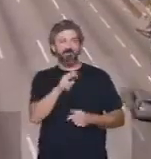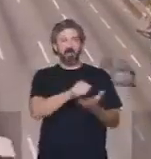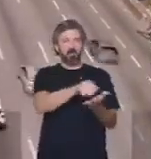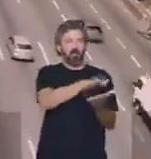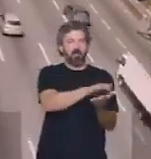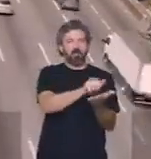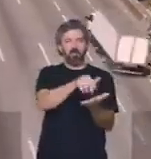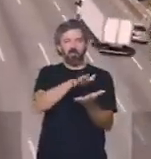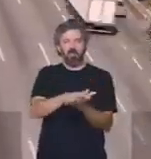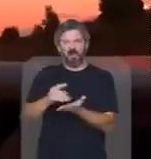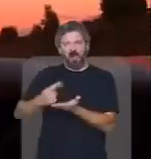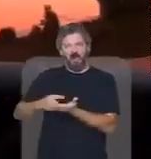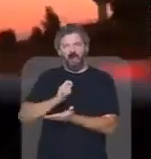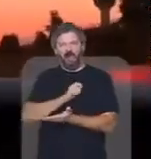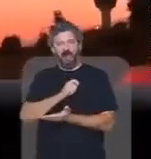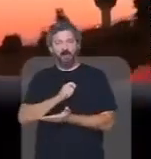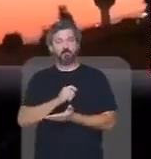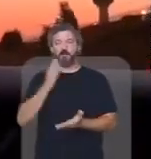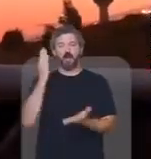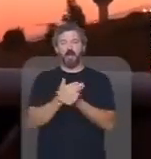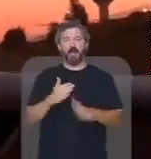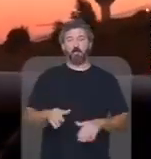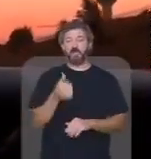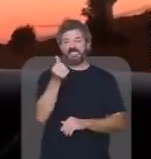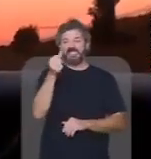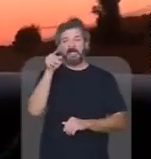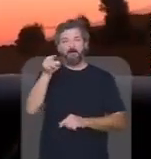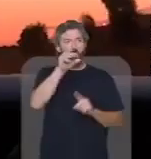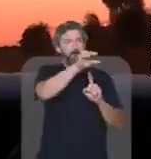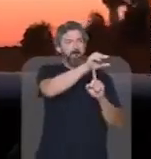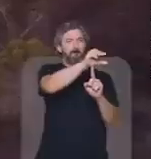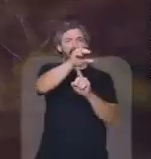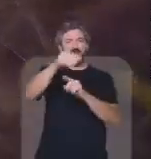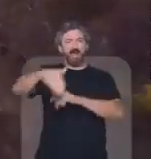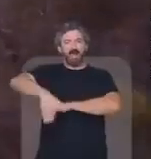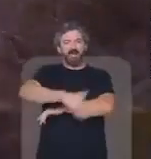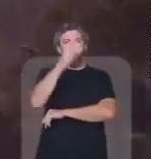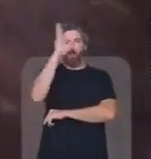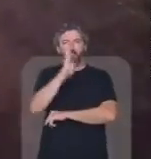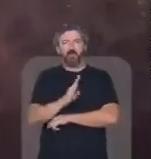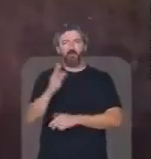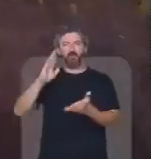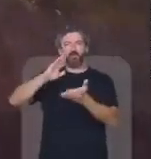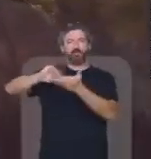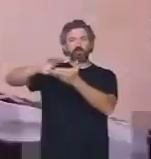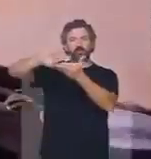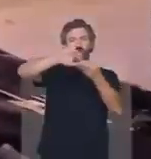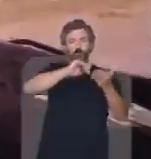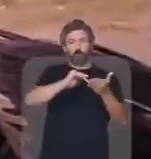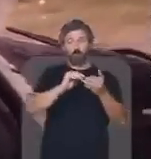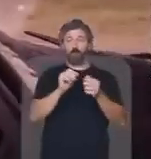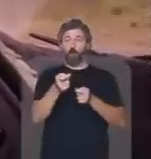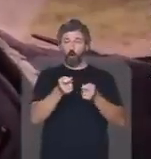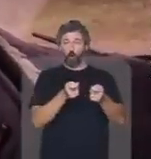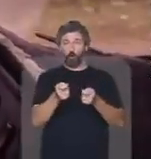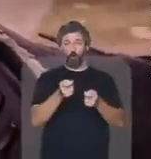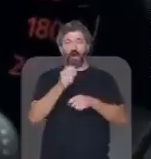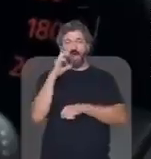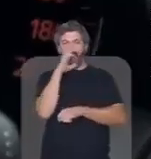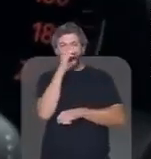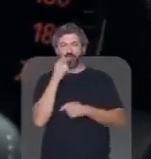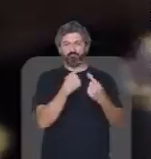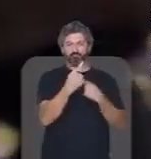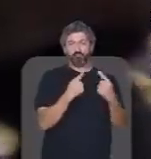a indústria da multa. Mais de 6 mil radares foram retirados das estradas e rodovias. Controlar a velocidade,